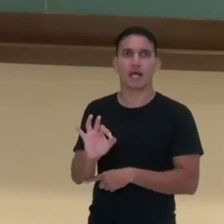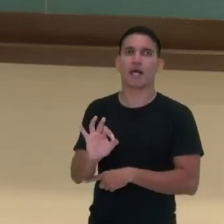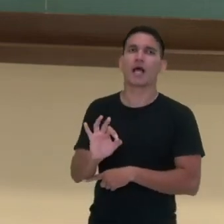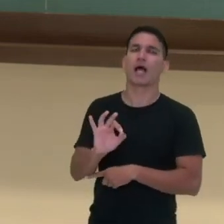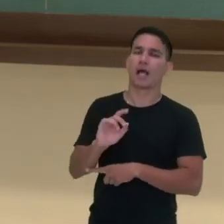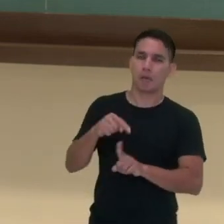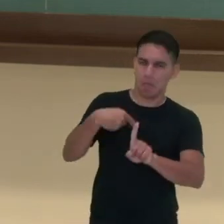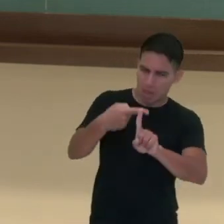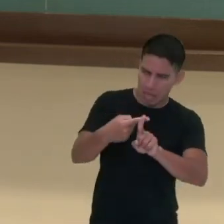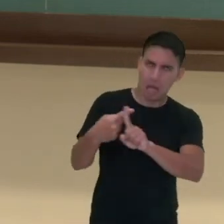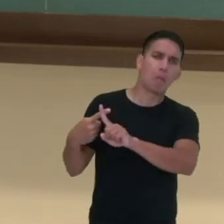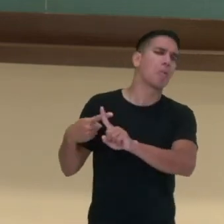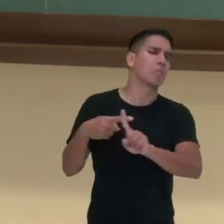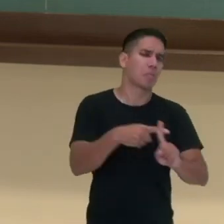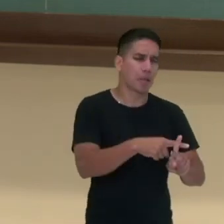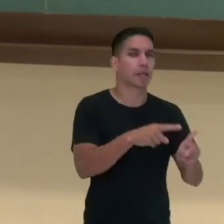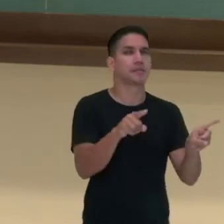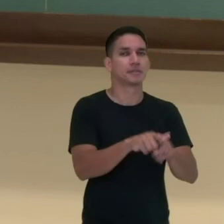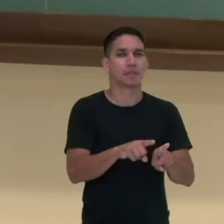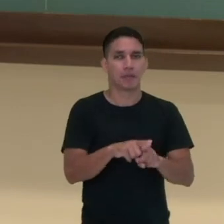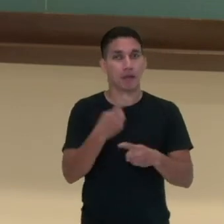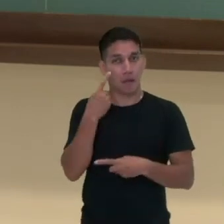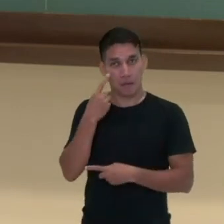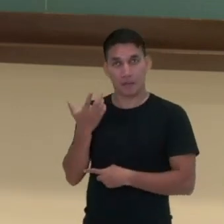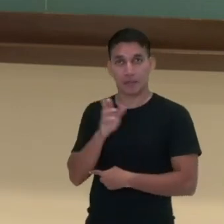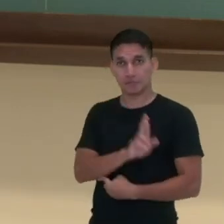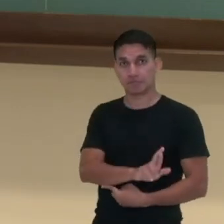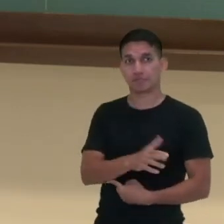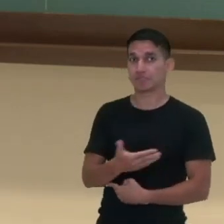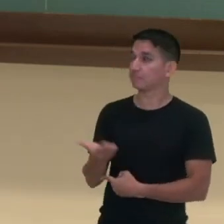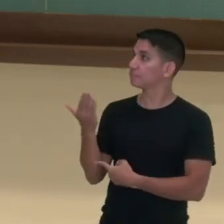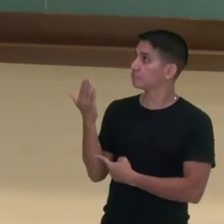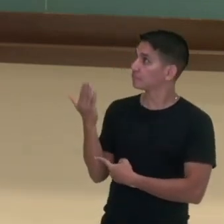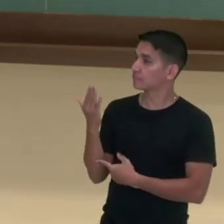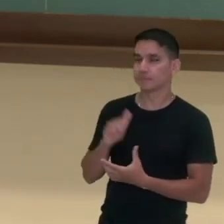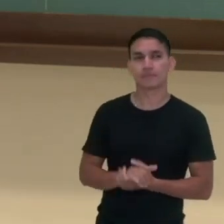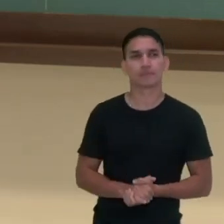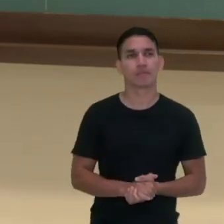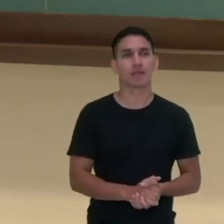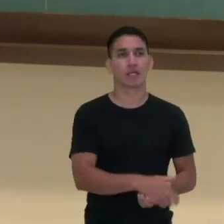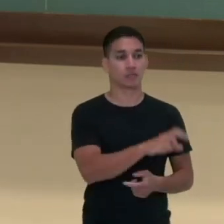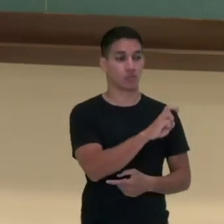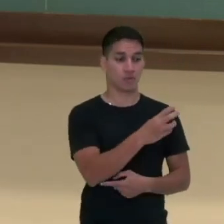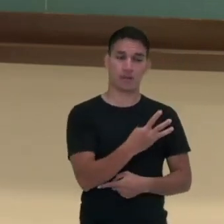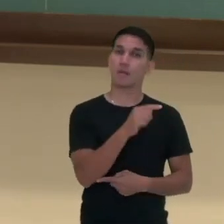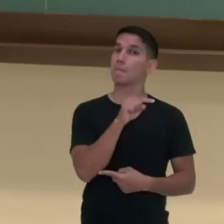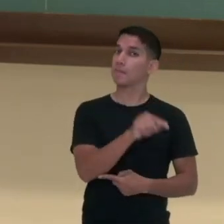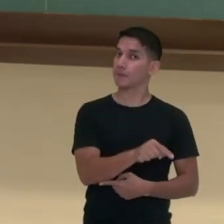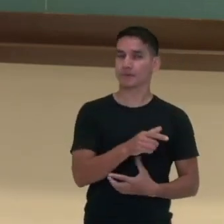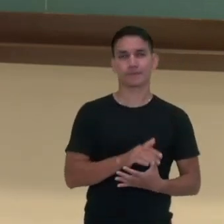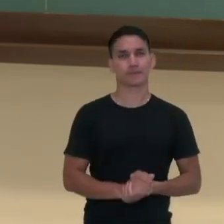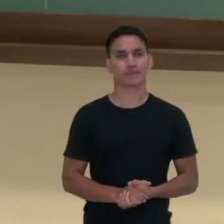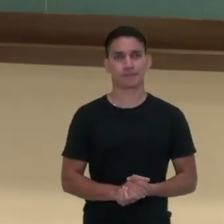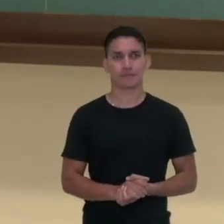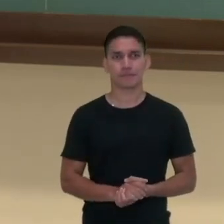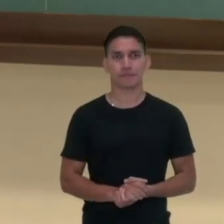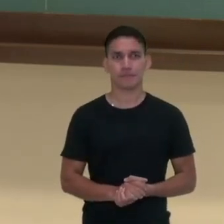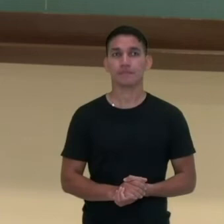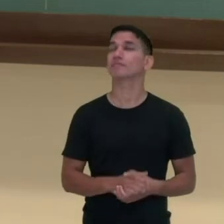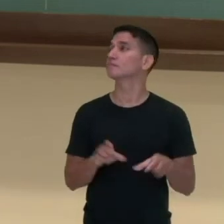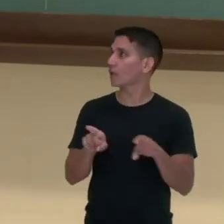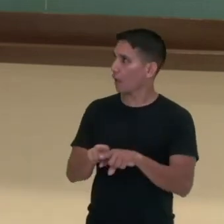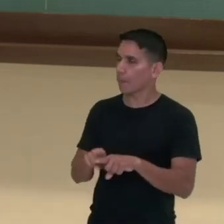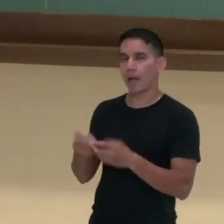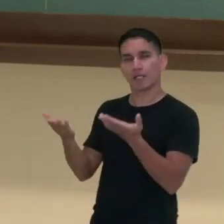e na sequência eu somei os resultados. Resultado aqui, 53.000.